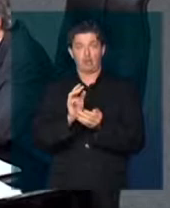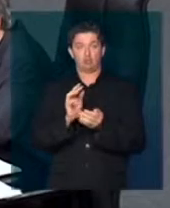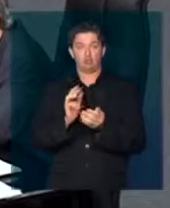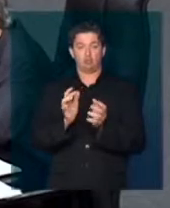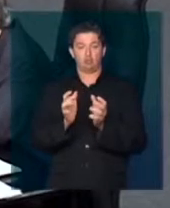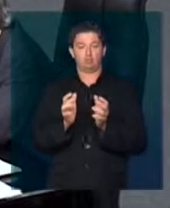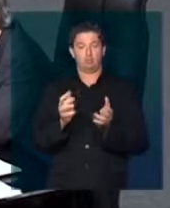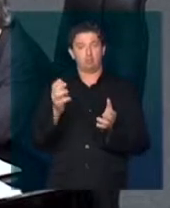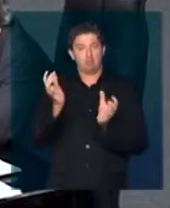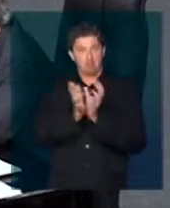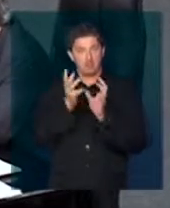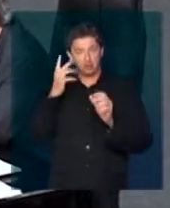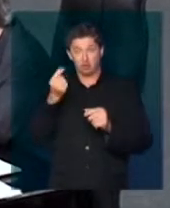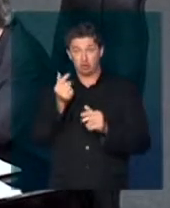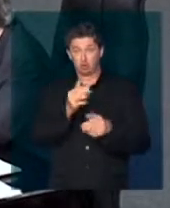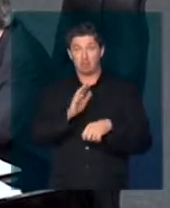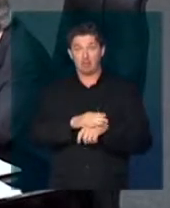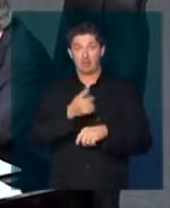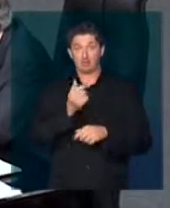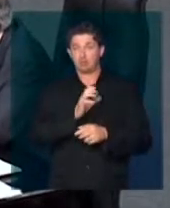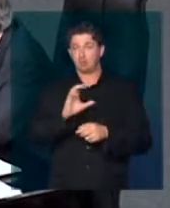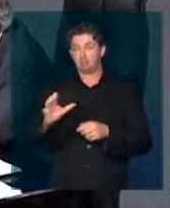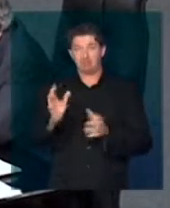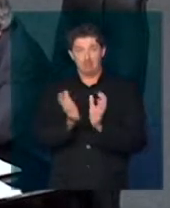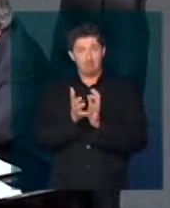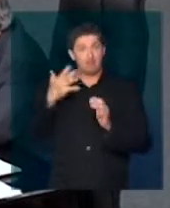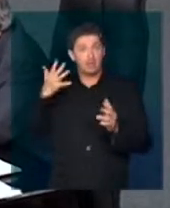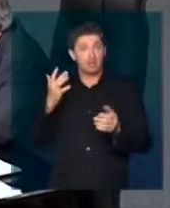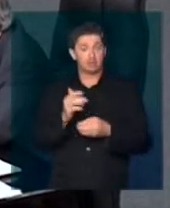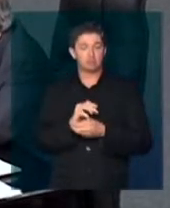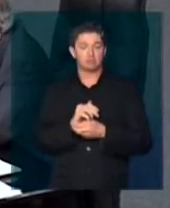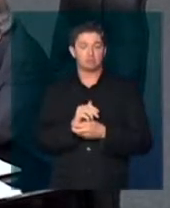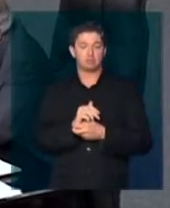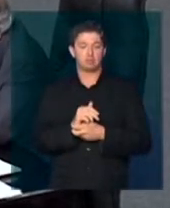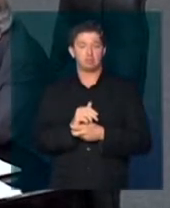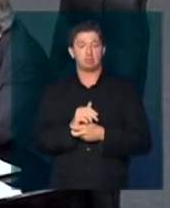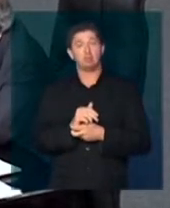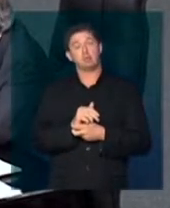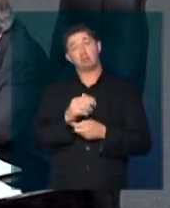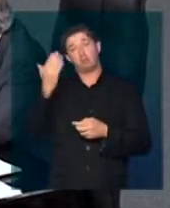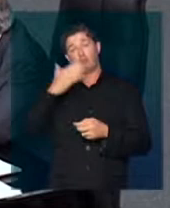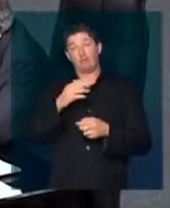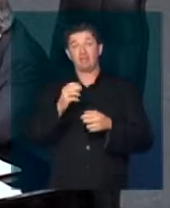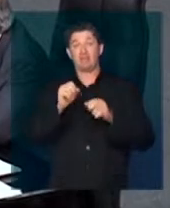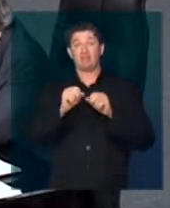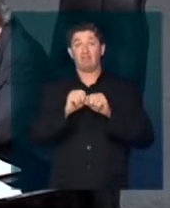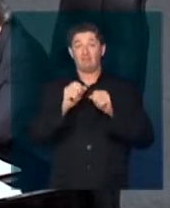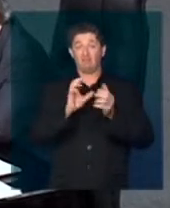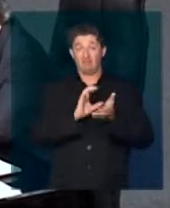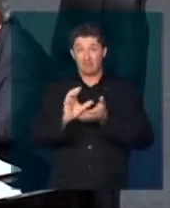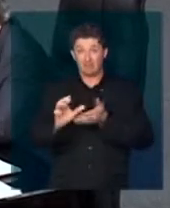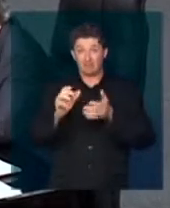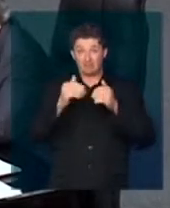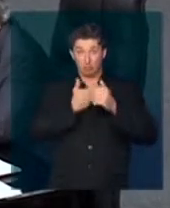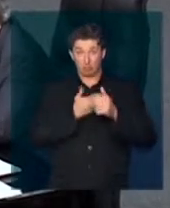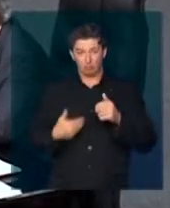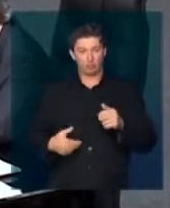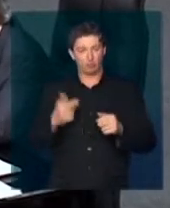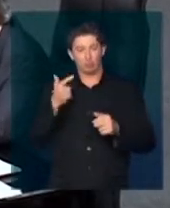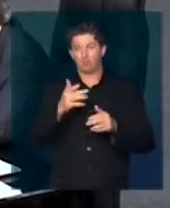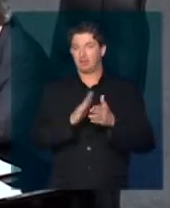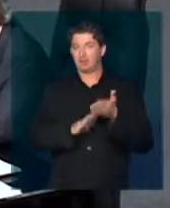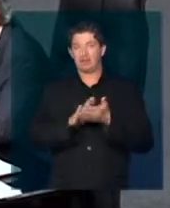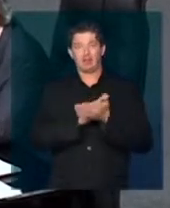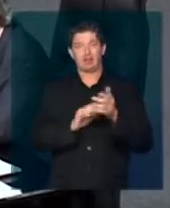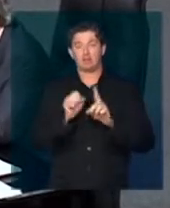ou seja, mais dinheiro público para partido, isso mostra que o financiamento público das eleições não terá nenhum amparo